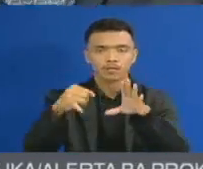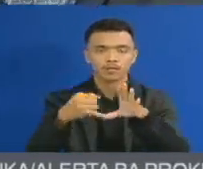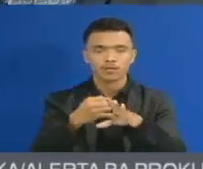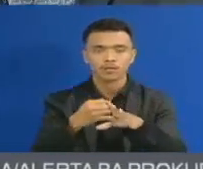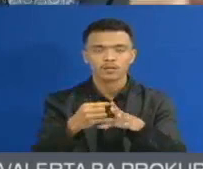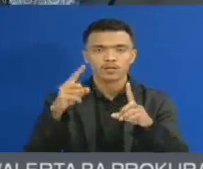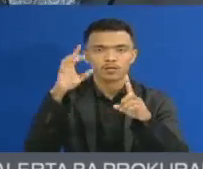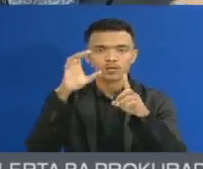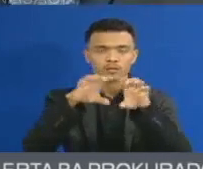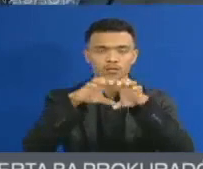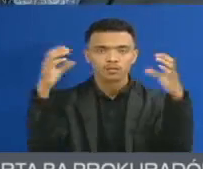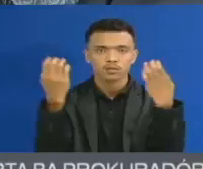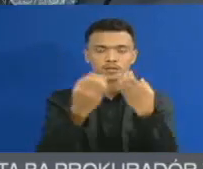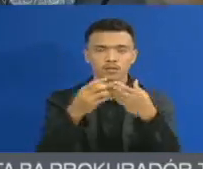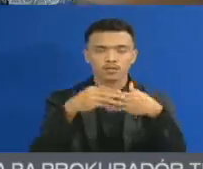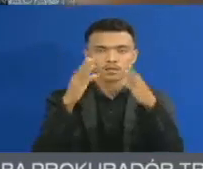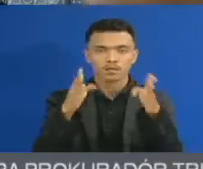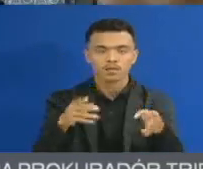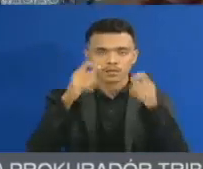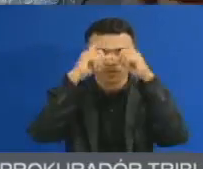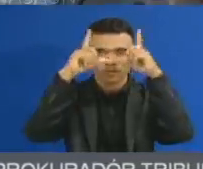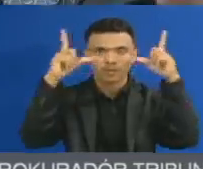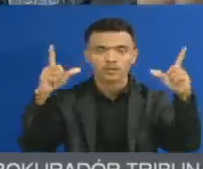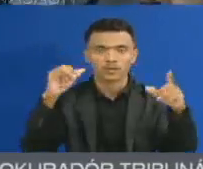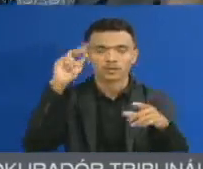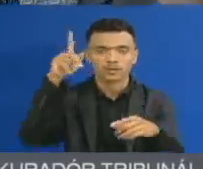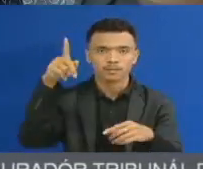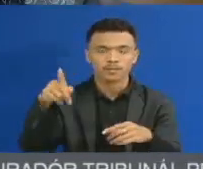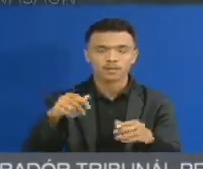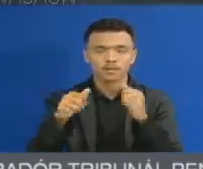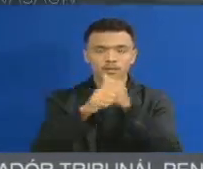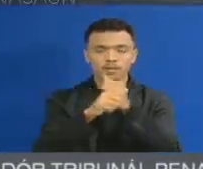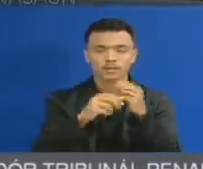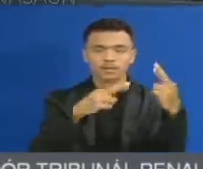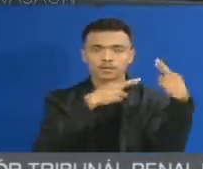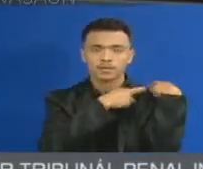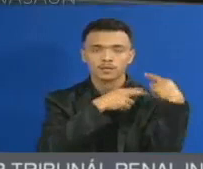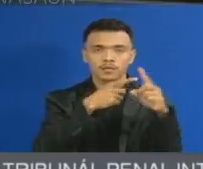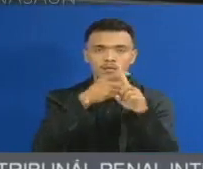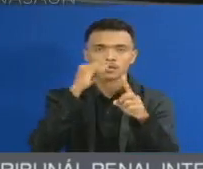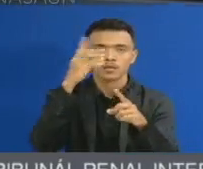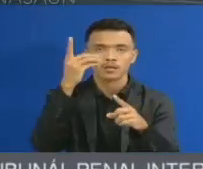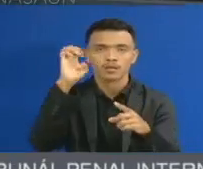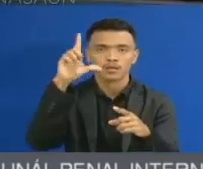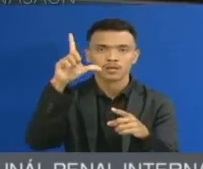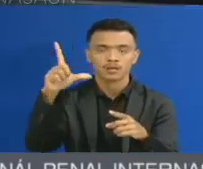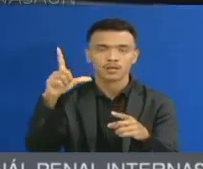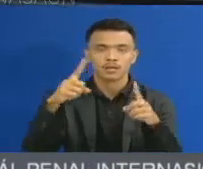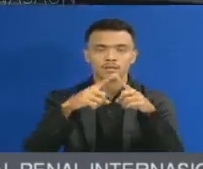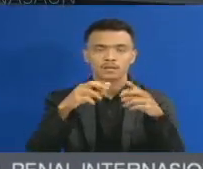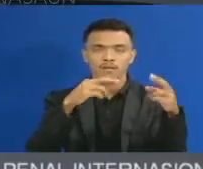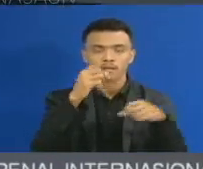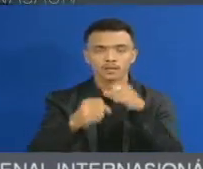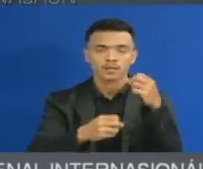vogal Conselho Diretivo Autoridade de Turismo Timor-Leste Instituto Público ne assume Rússi e Delfim Afonso de Carvalho, ba